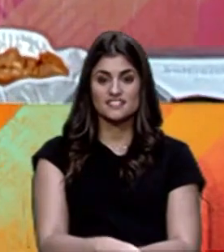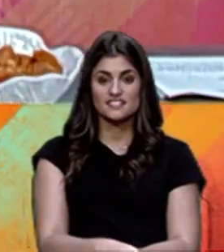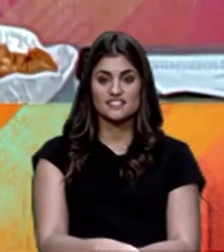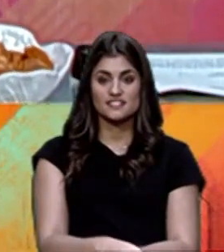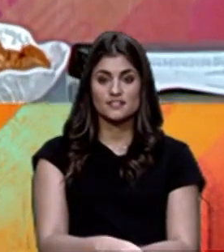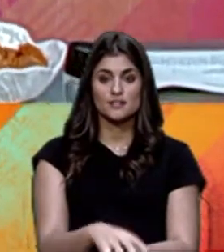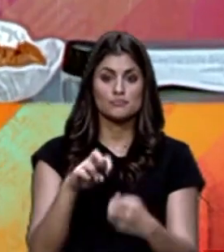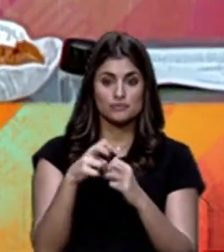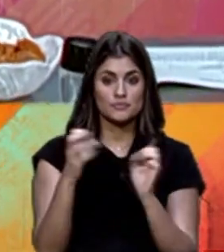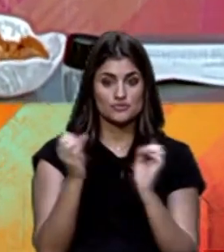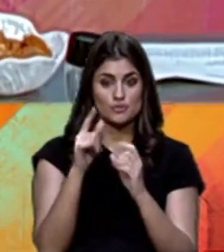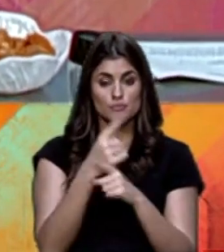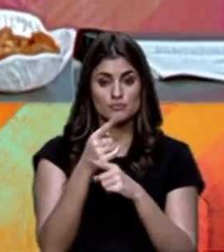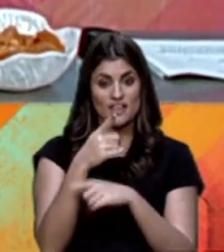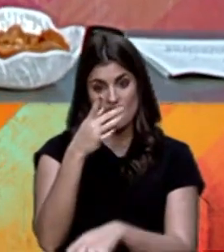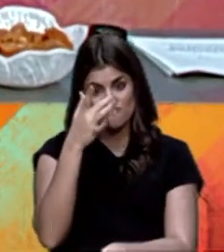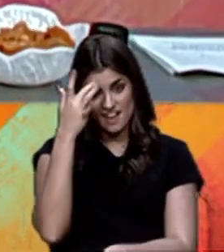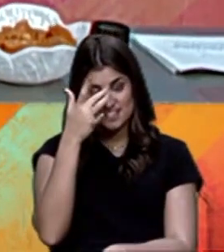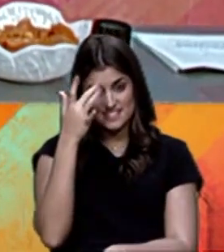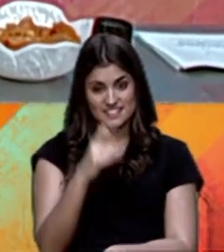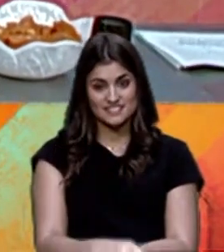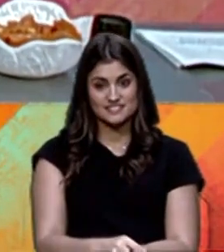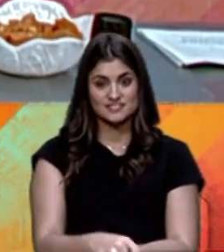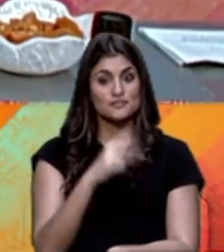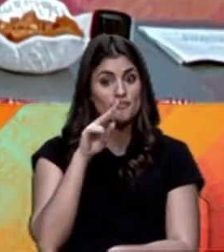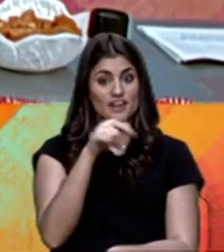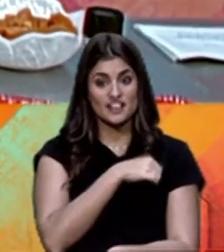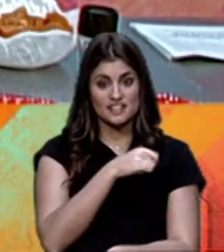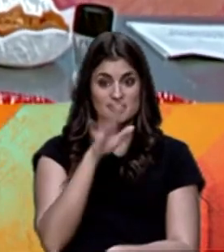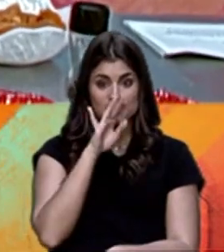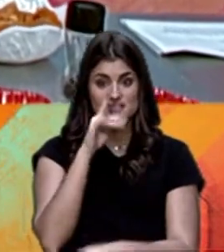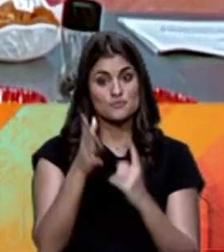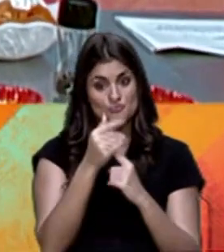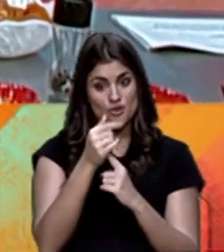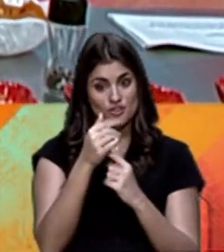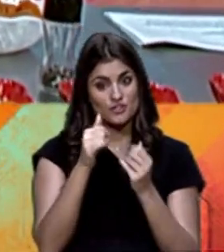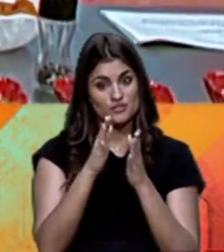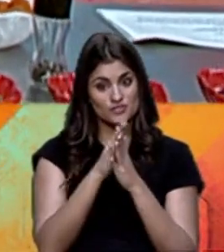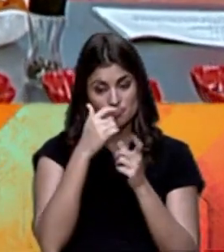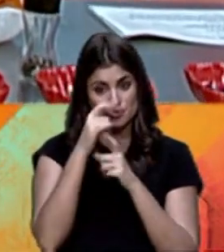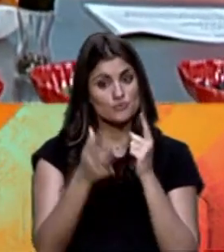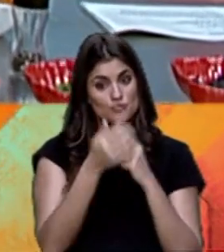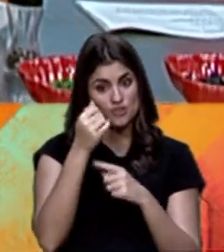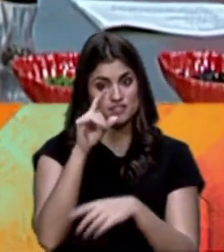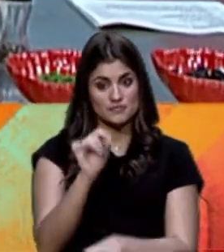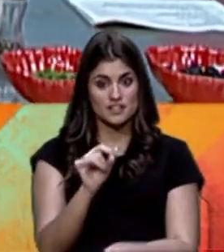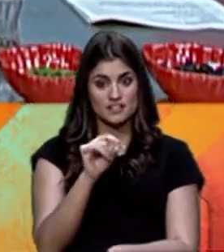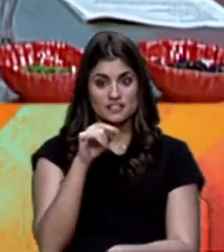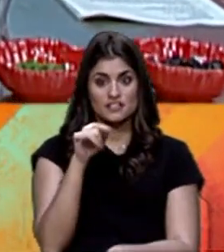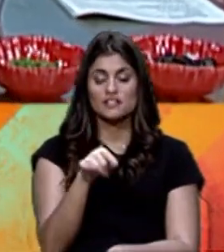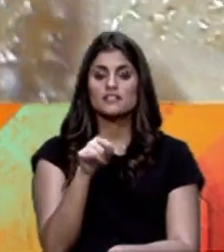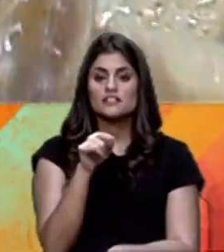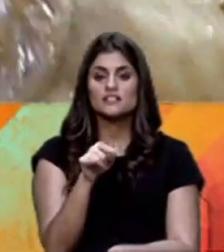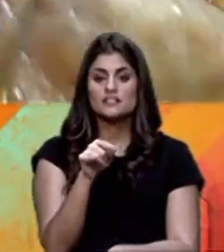há crise nenhuma porque isto é fácil. E já vão verem em casa. Se eu consigo, toda a gente consegue. Estou a brincar, claro. Neste caso,